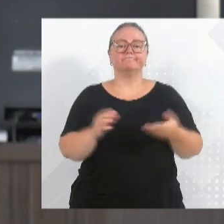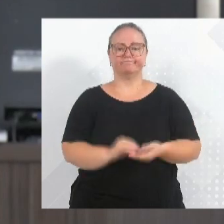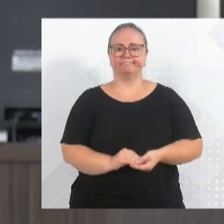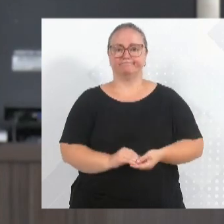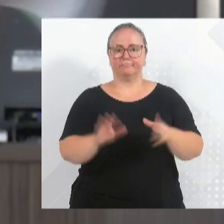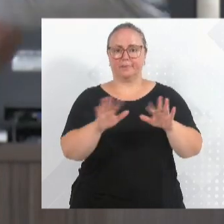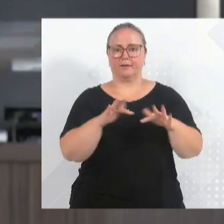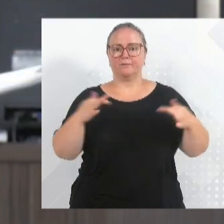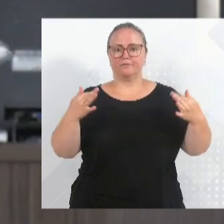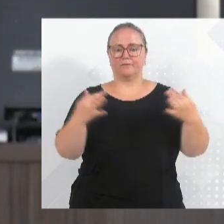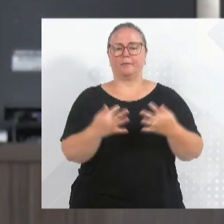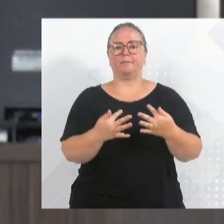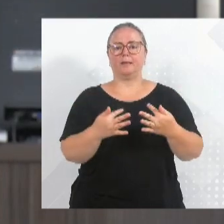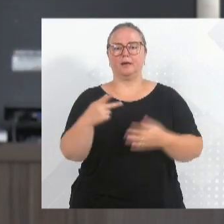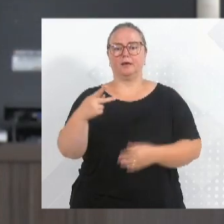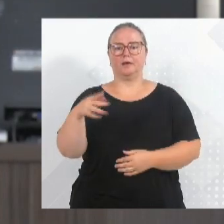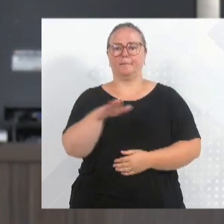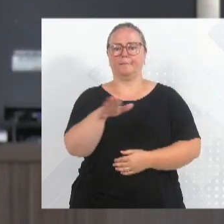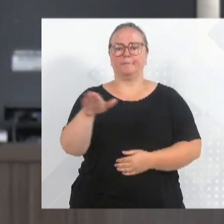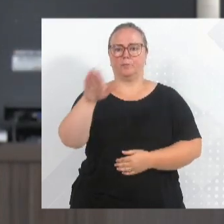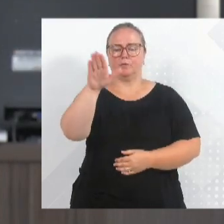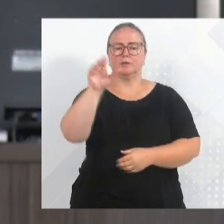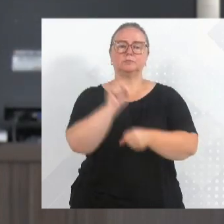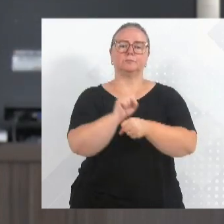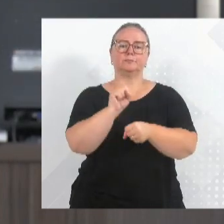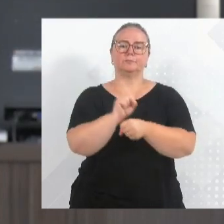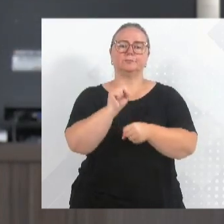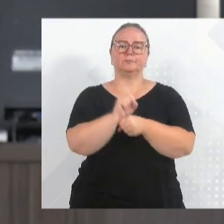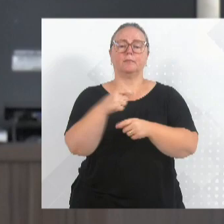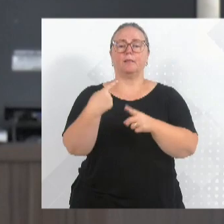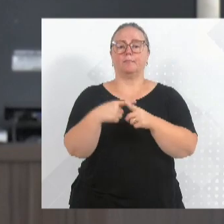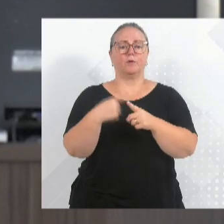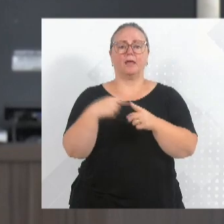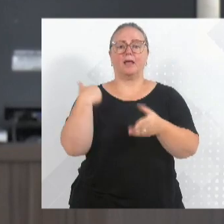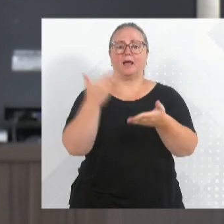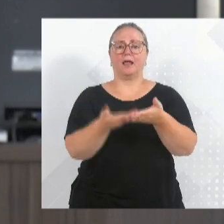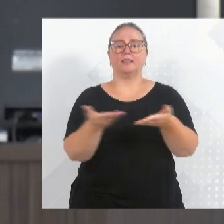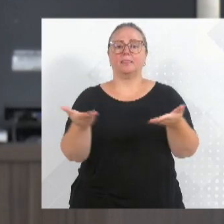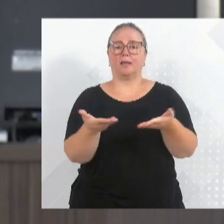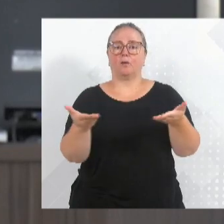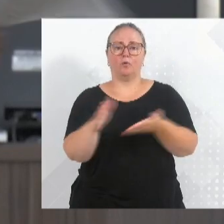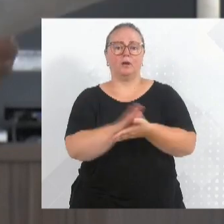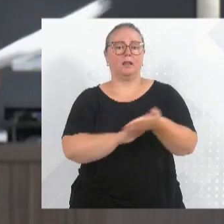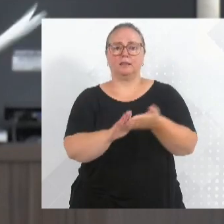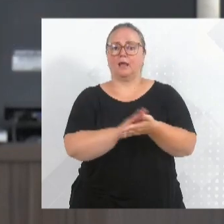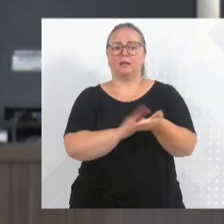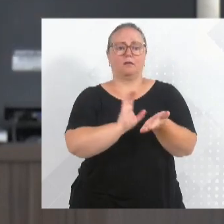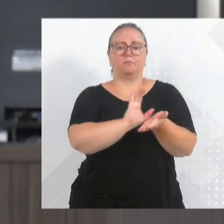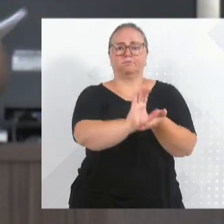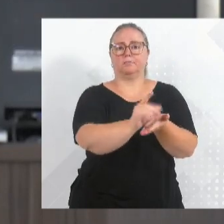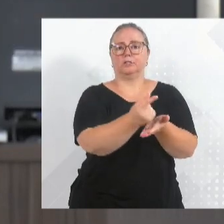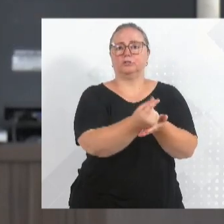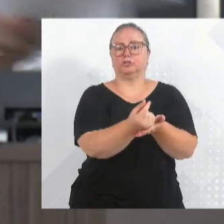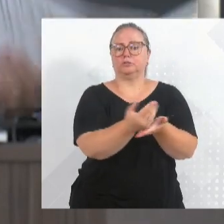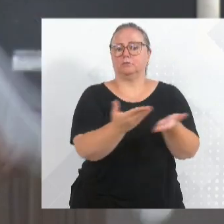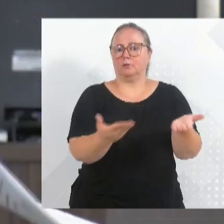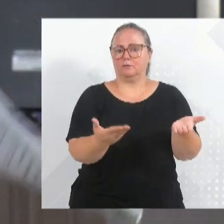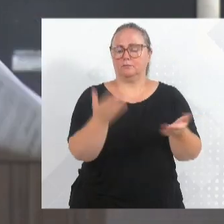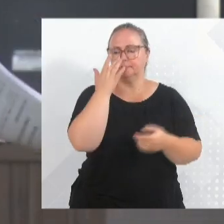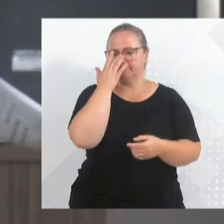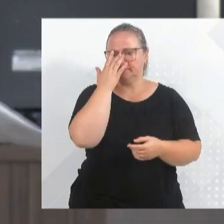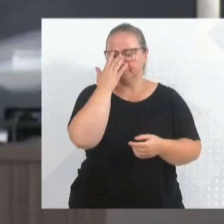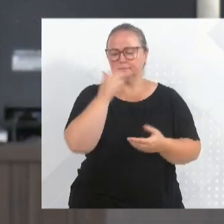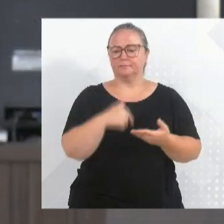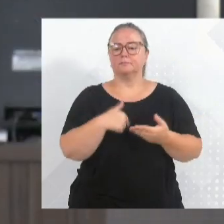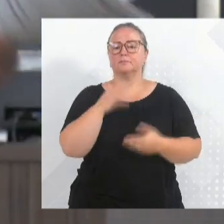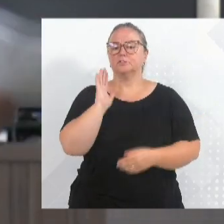Rua Progresso, que estão lá esperando as indenizações desde aquele ocorrido, lá no bairro Garcia? Por que não se implanta, então, de uma vez? Eu já apresentei esse